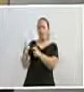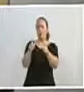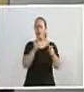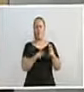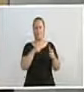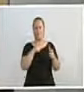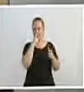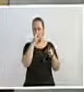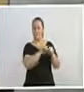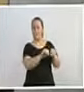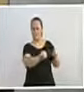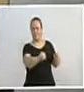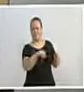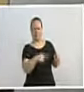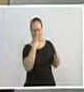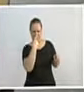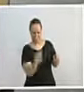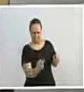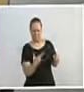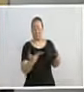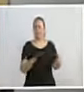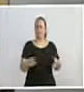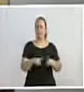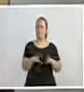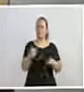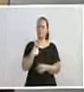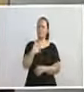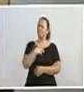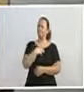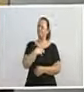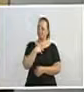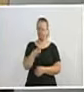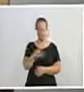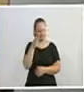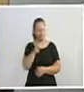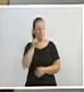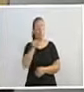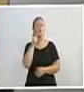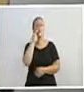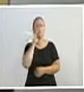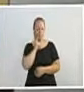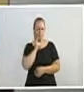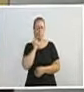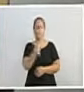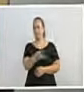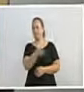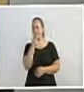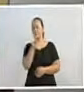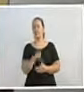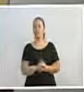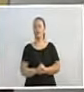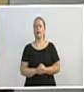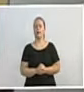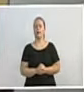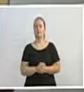vereador Fábio Fiedler, que Vossa Excelência, que é bem inteirado nessa questão do esgoto da nossa cidade, até porque foi